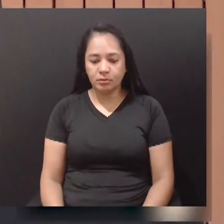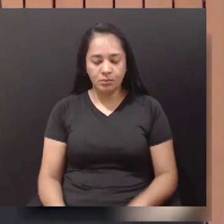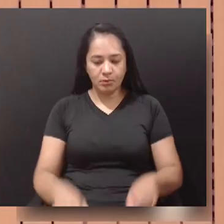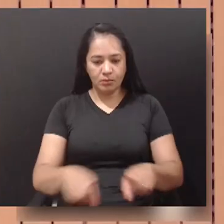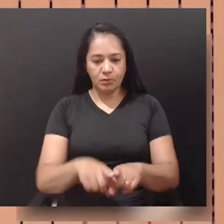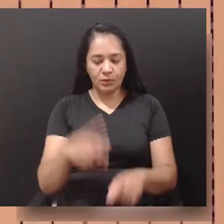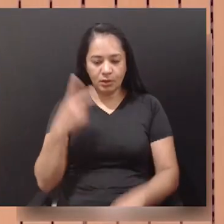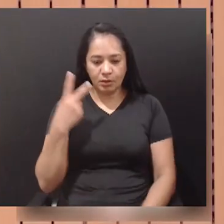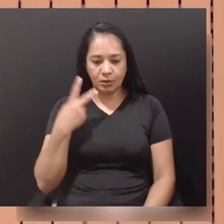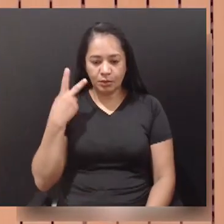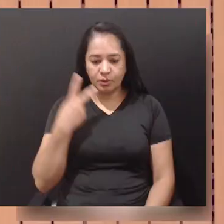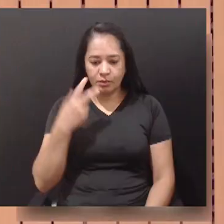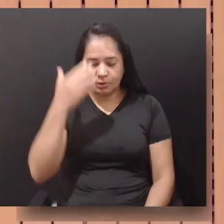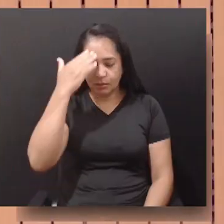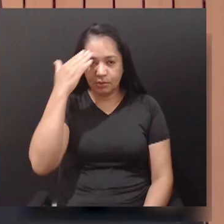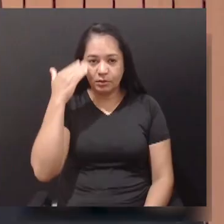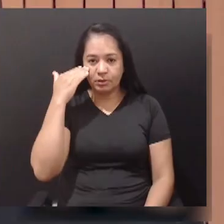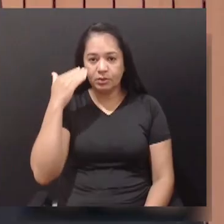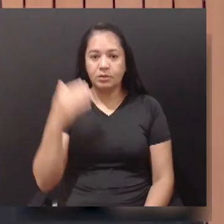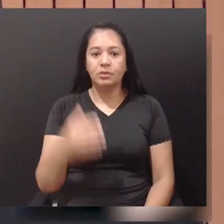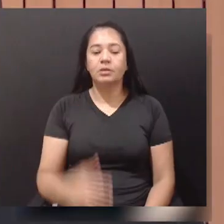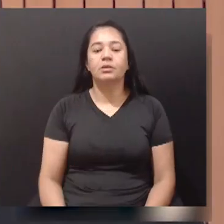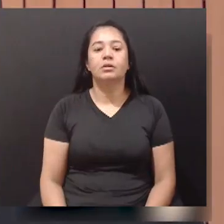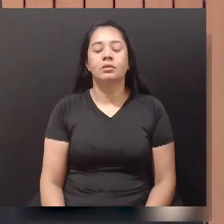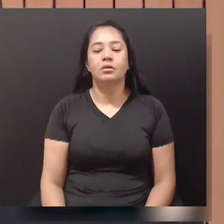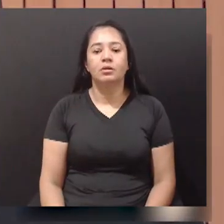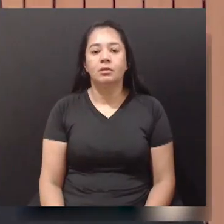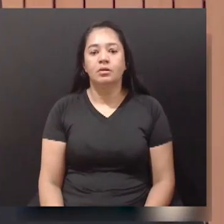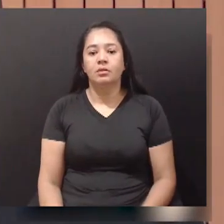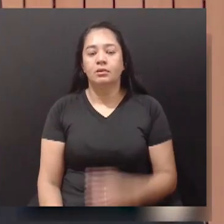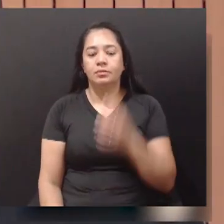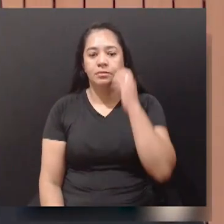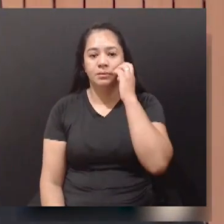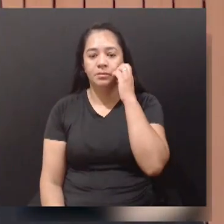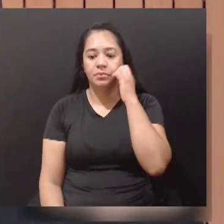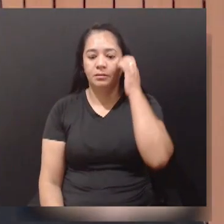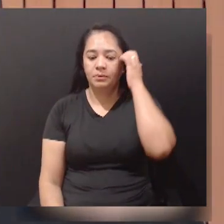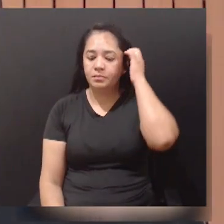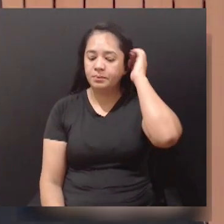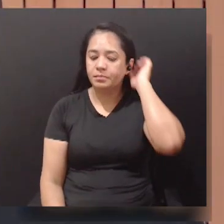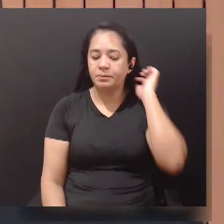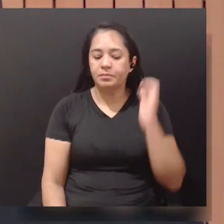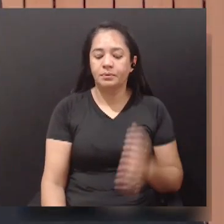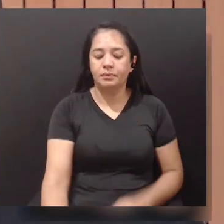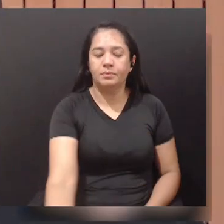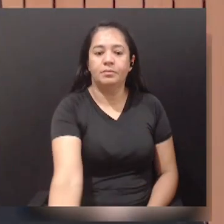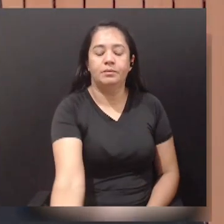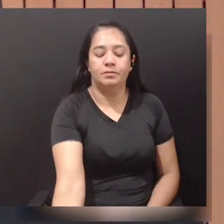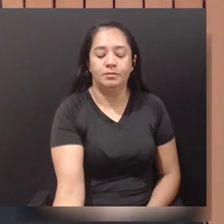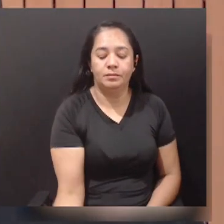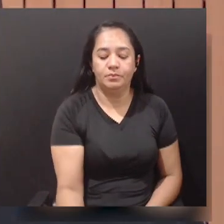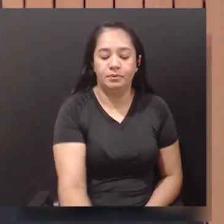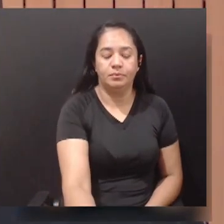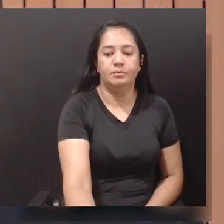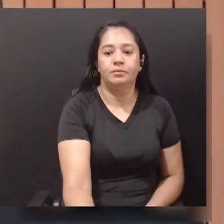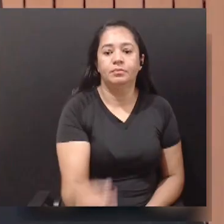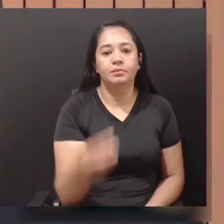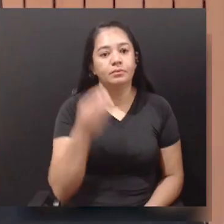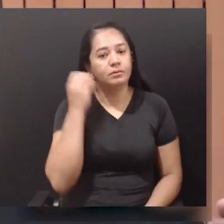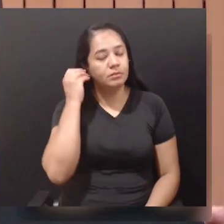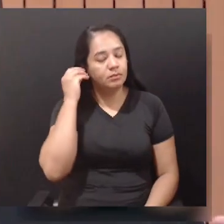Luiz Iabico e Felipe Marquesi. Já dá o meu parecer aí favorável ao relator Nick